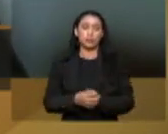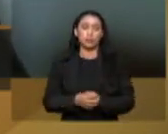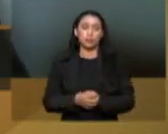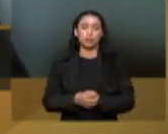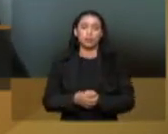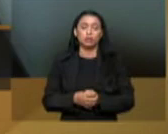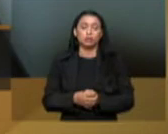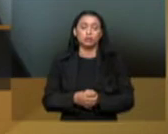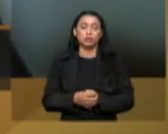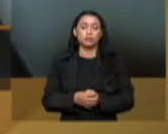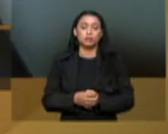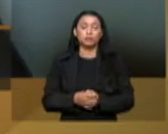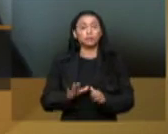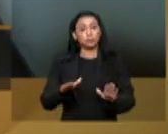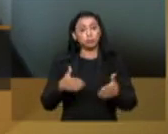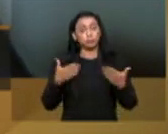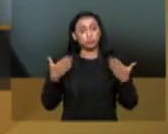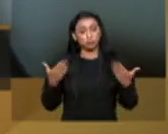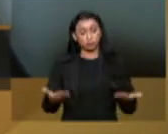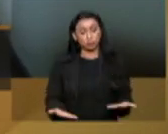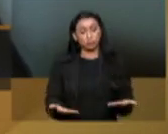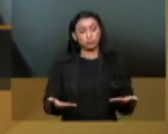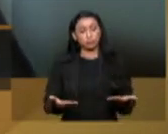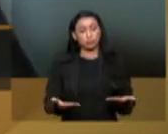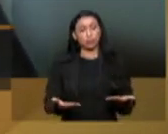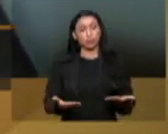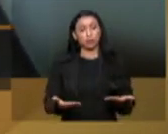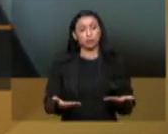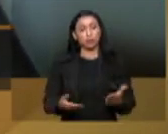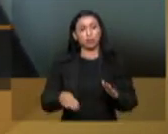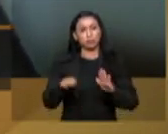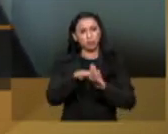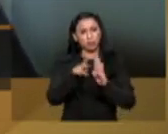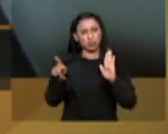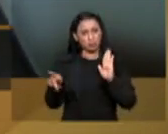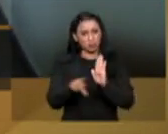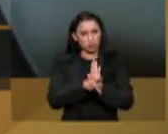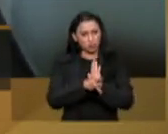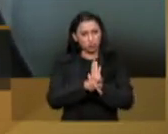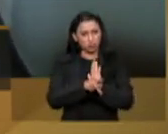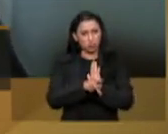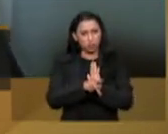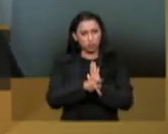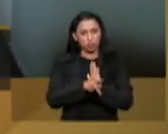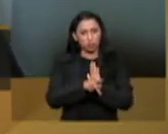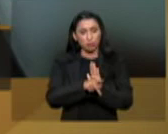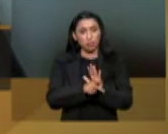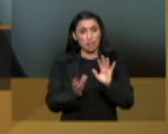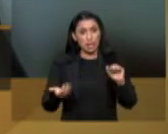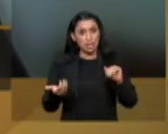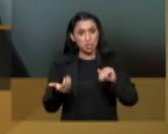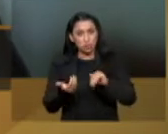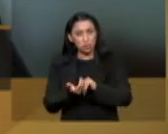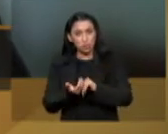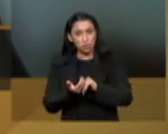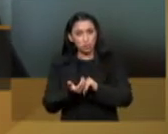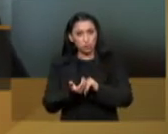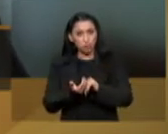Pois bem, chegando àquela medida provisória na Câmara dos